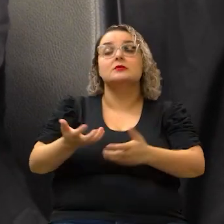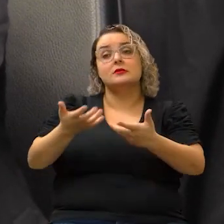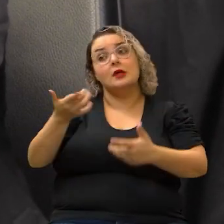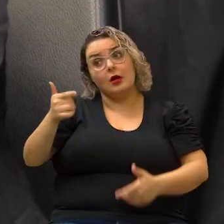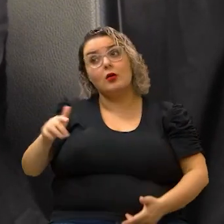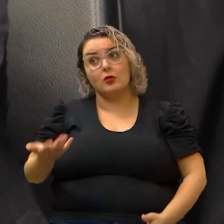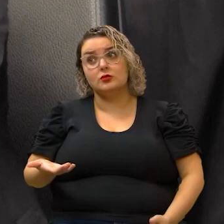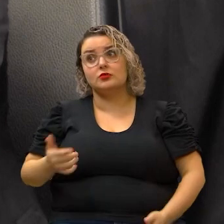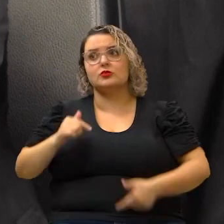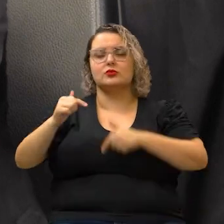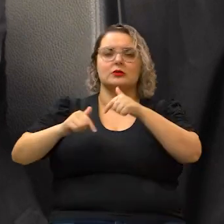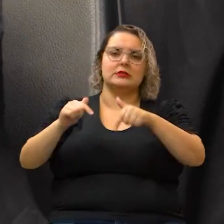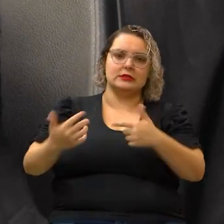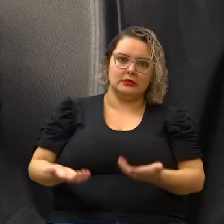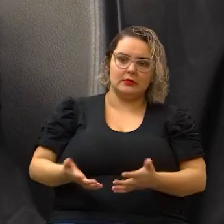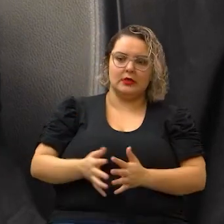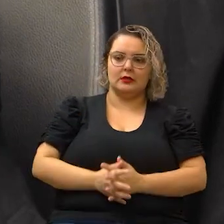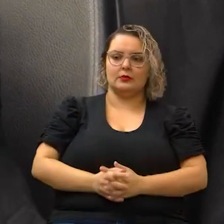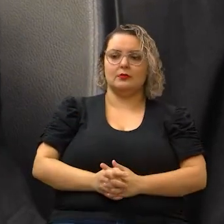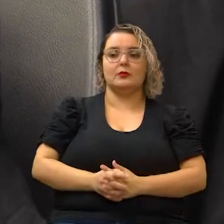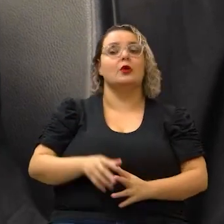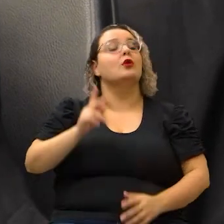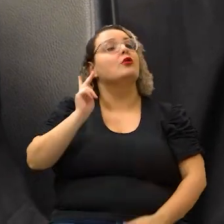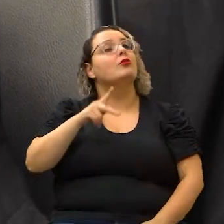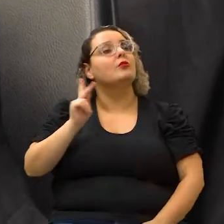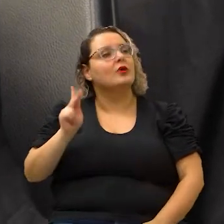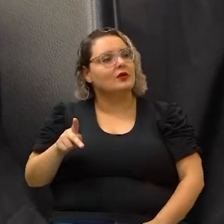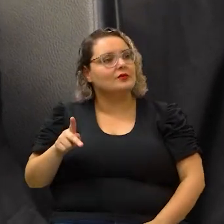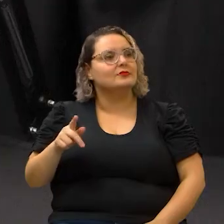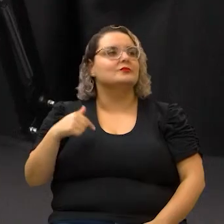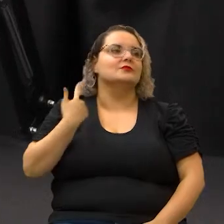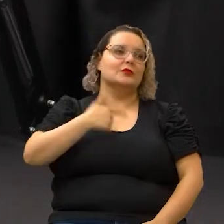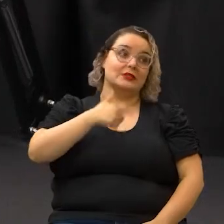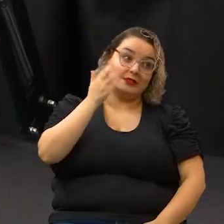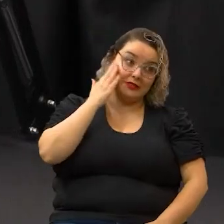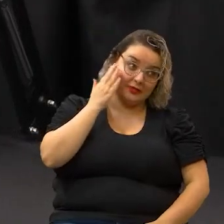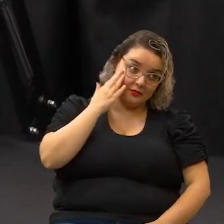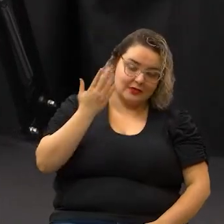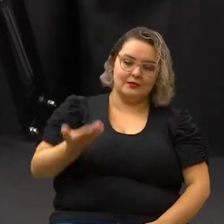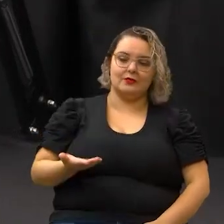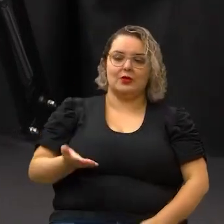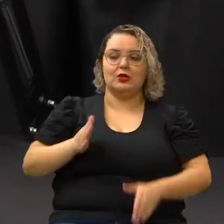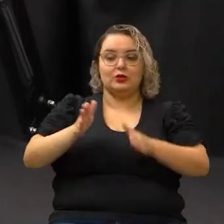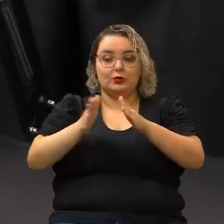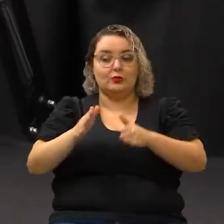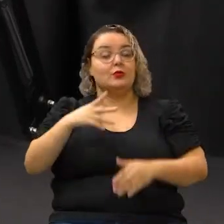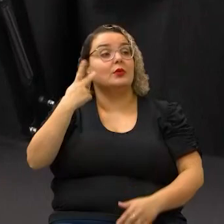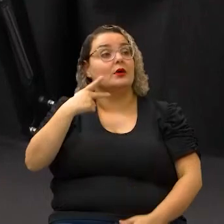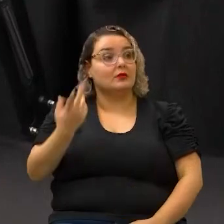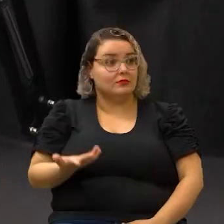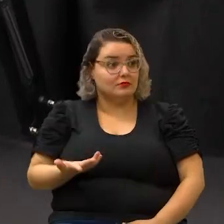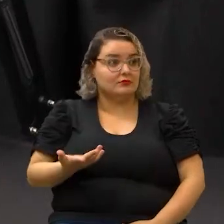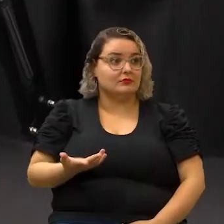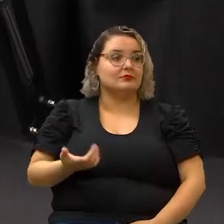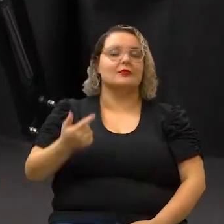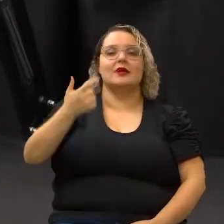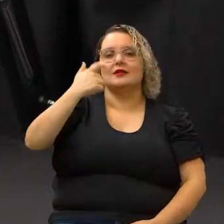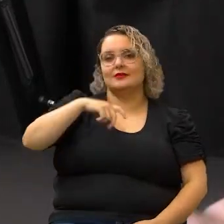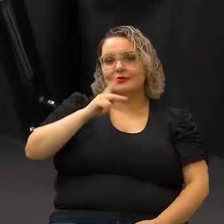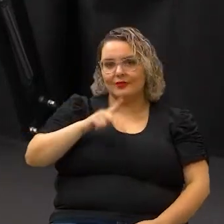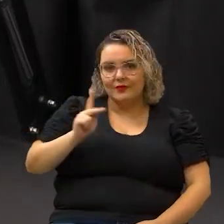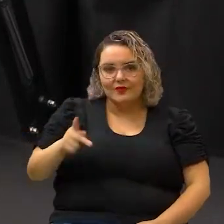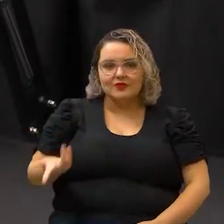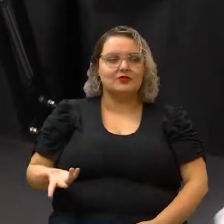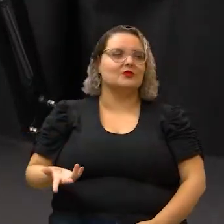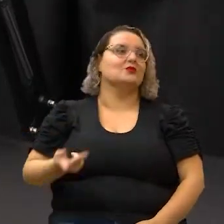E a gente quer dar essa continuidade nesse trabalho. Professor Alberto, a gente sabe, como o senhor disse, eu estou vereador, não, mas